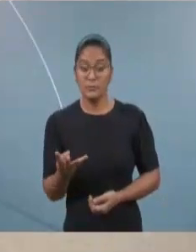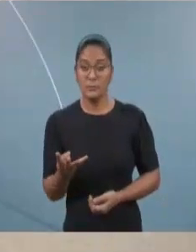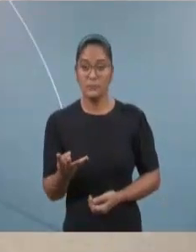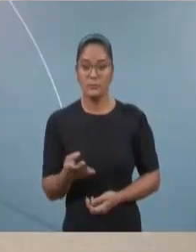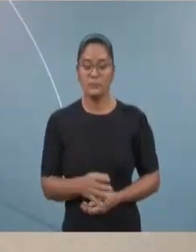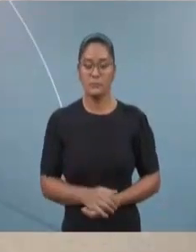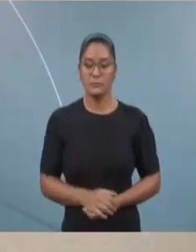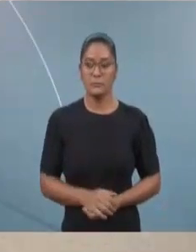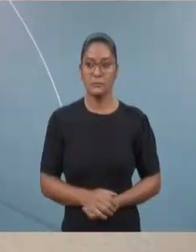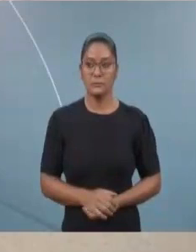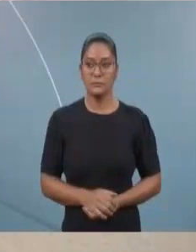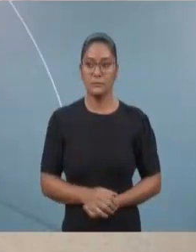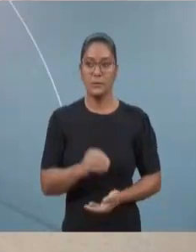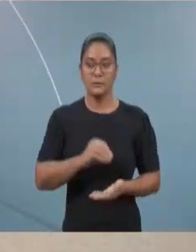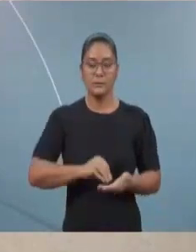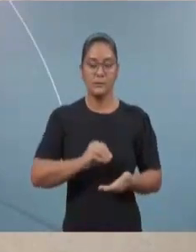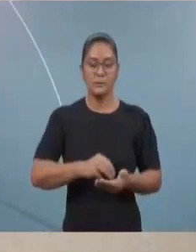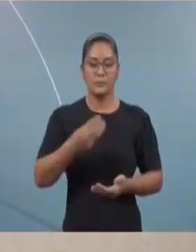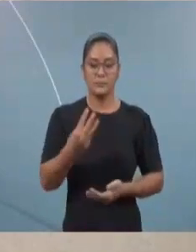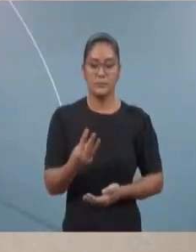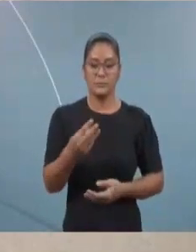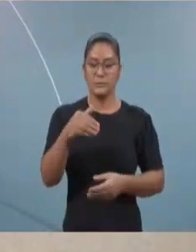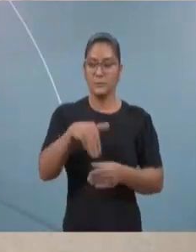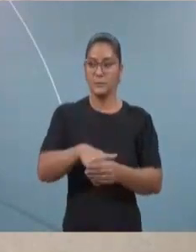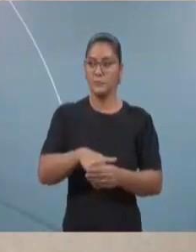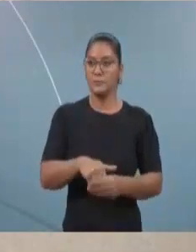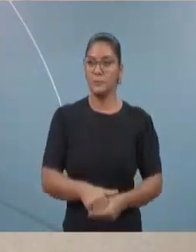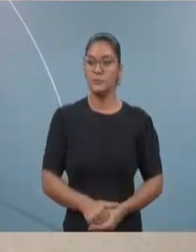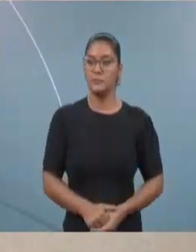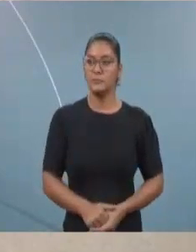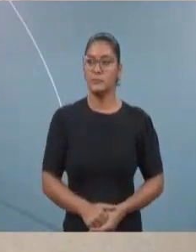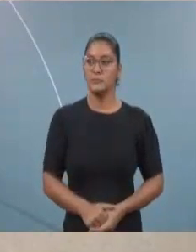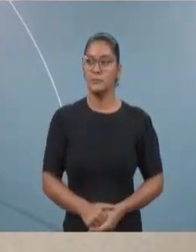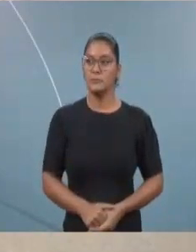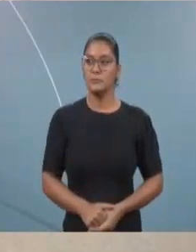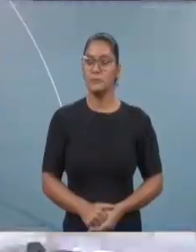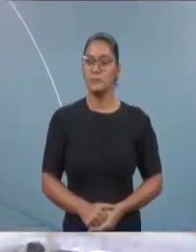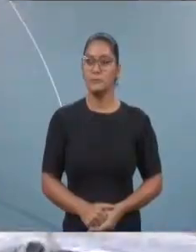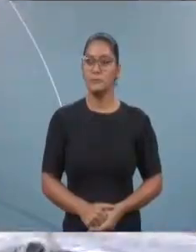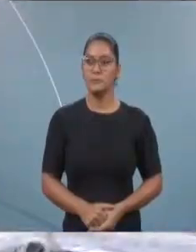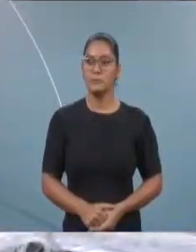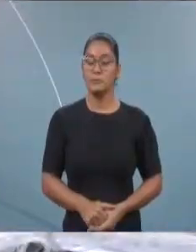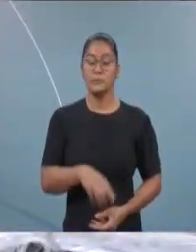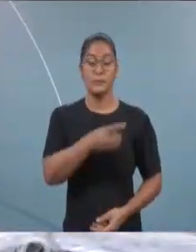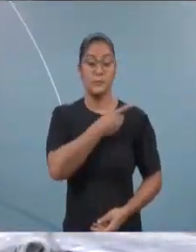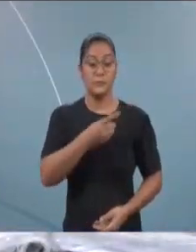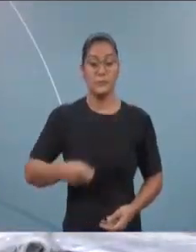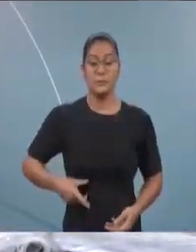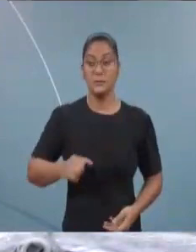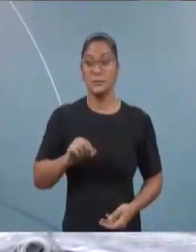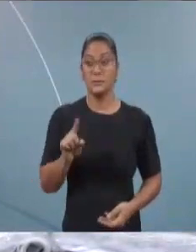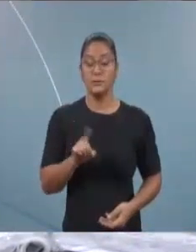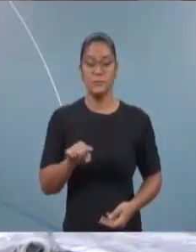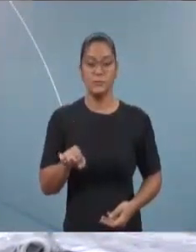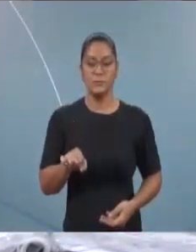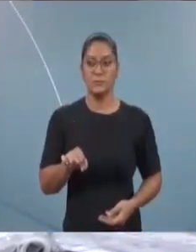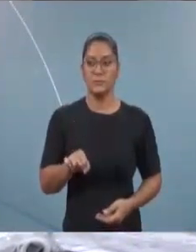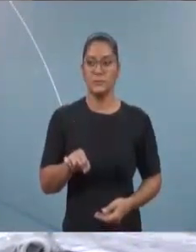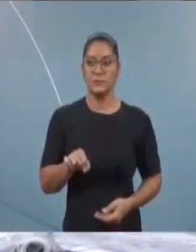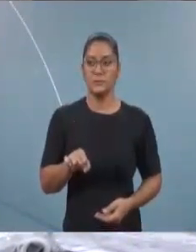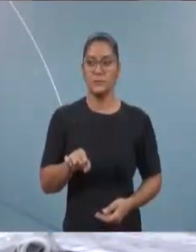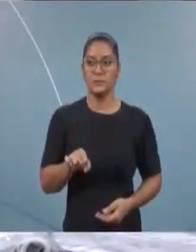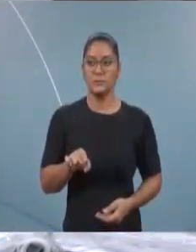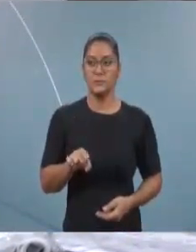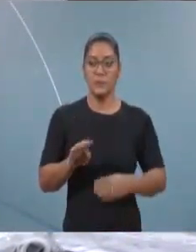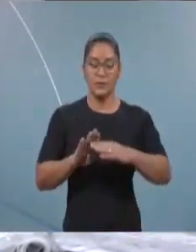tem Faltam três votações tá bom bom deputado Luís Eduardo a deputado luí Eduardo